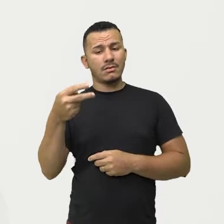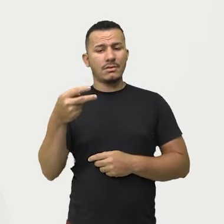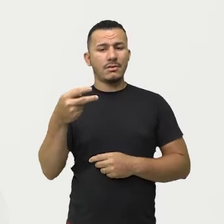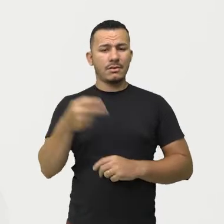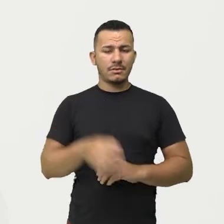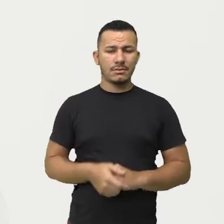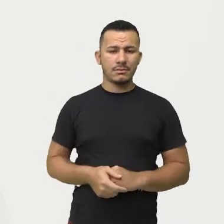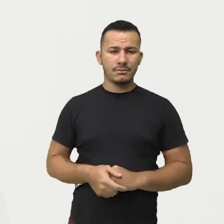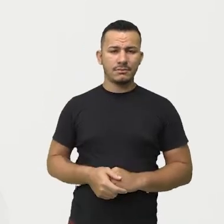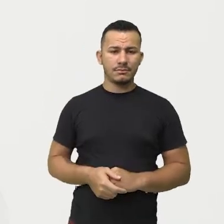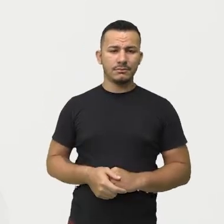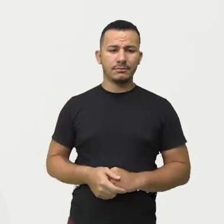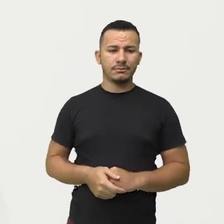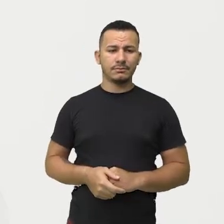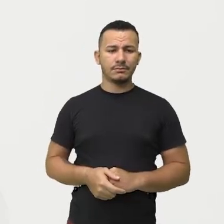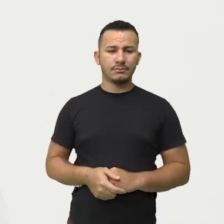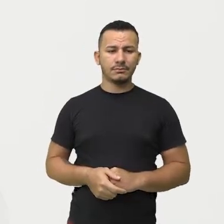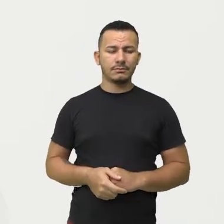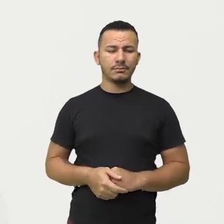ó. Beleza? Olha só.